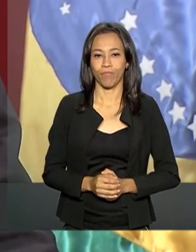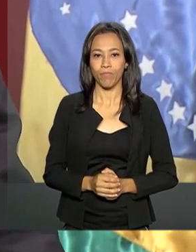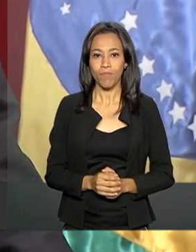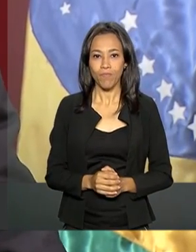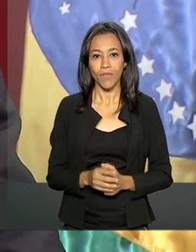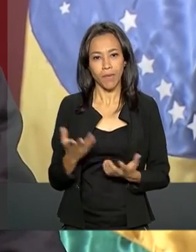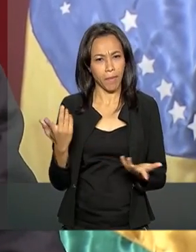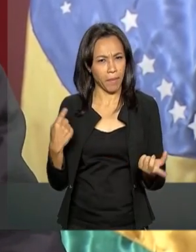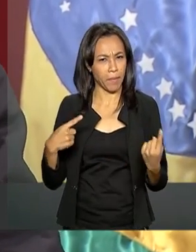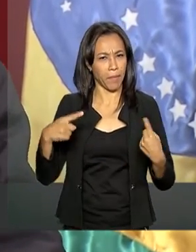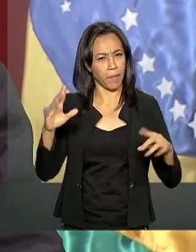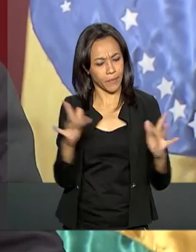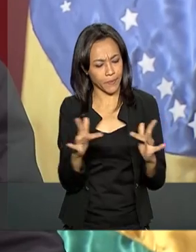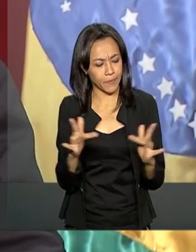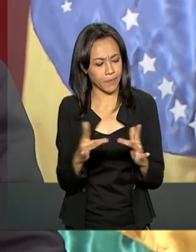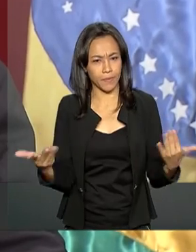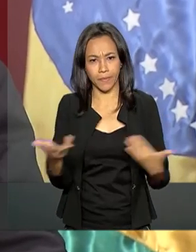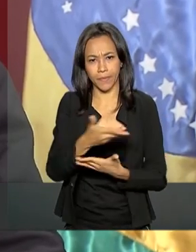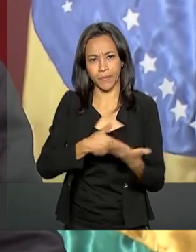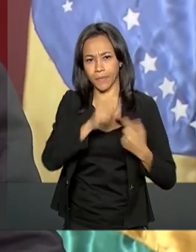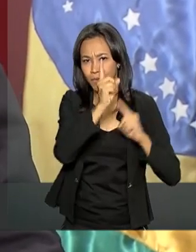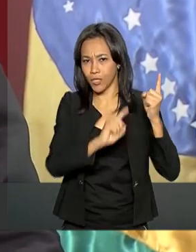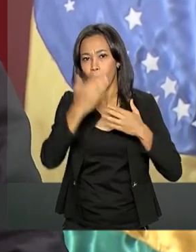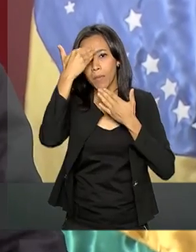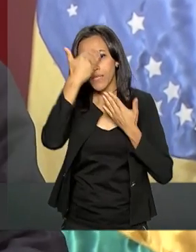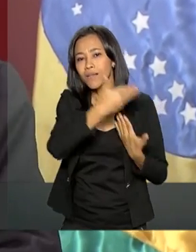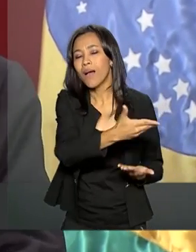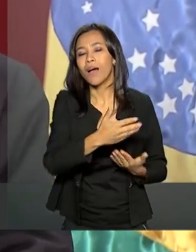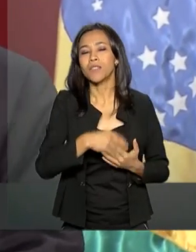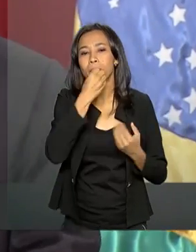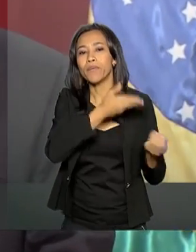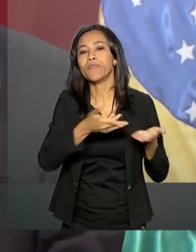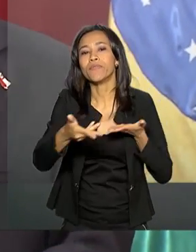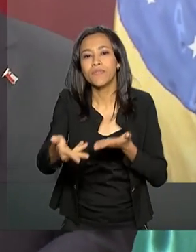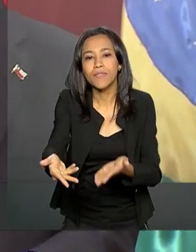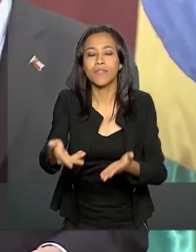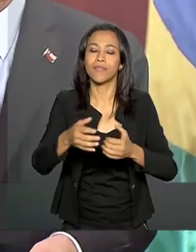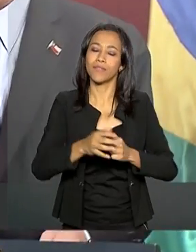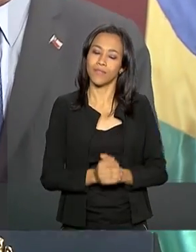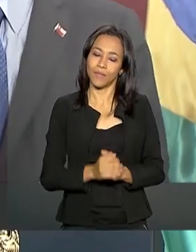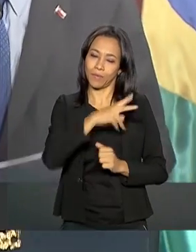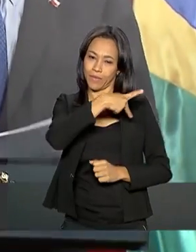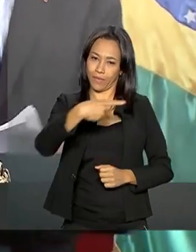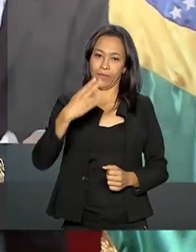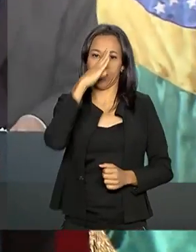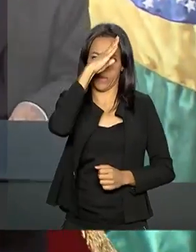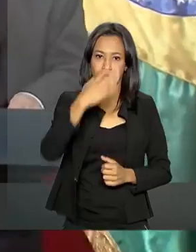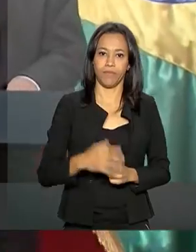fecundo com o Chile. Muito obrigado e que seja muito bem-vindo, senhor presidente